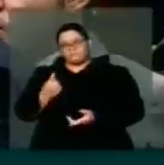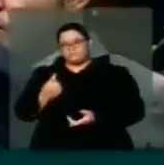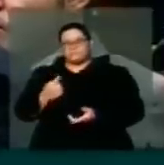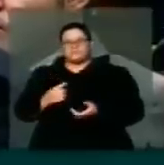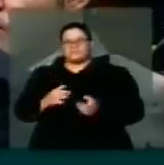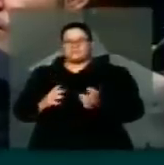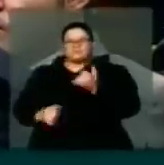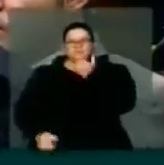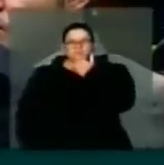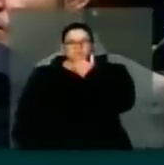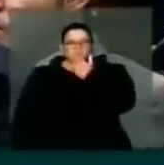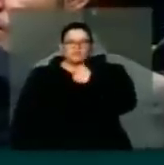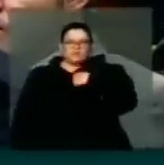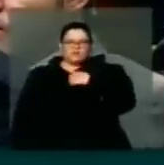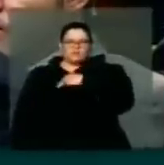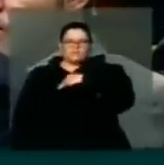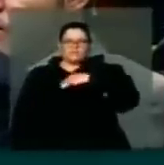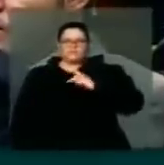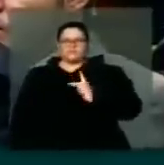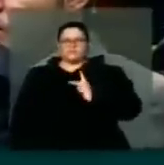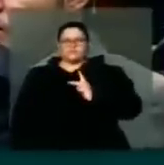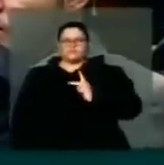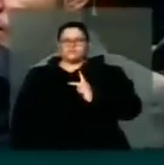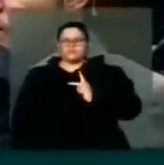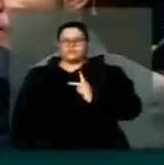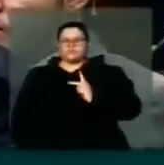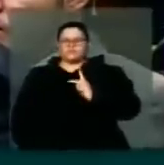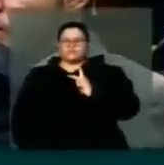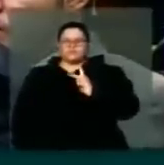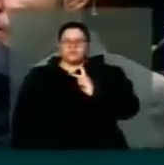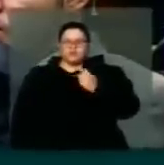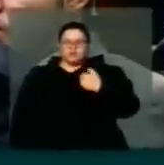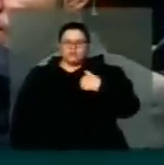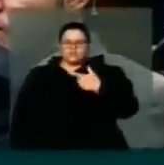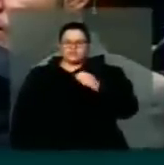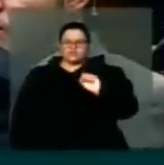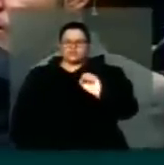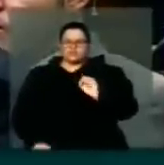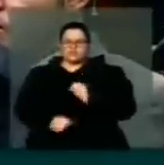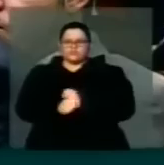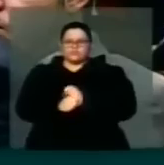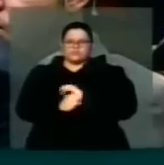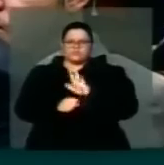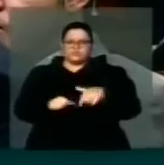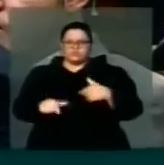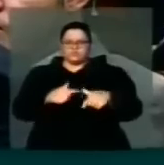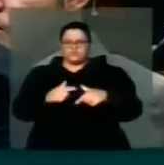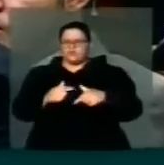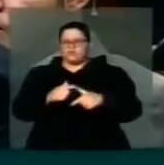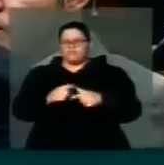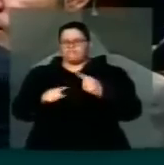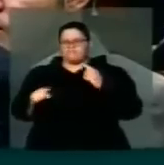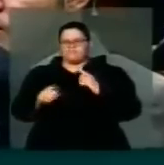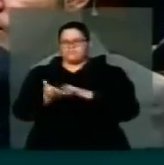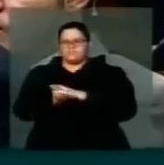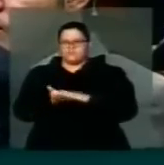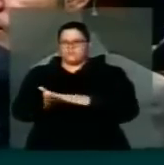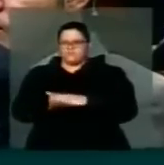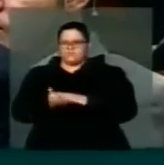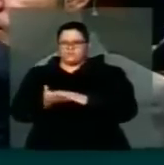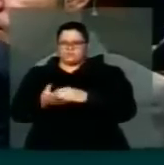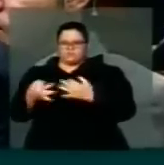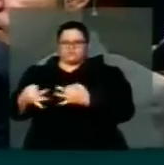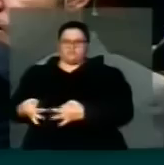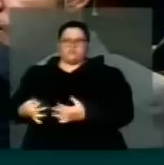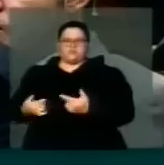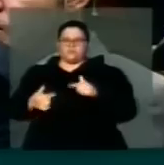Público, e eu sou do Ministério Público há 28 anos. Então eu quero deixar muito claro que, por vezes, ficamos com uma impressão realmente ruim